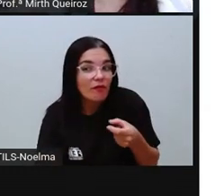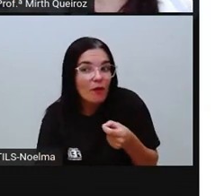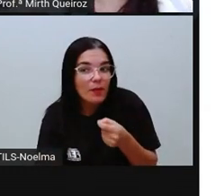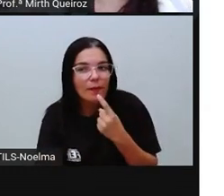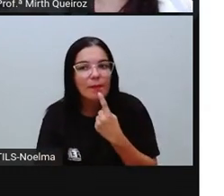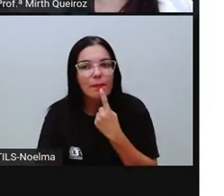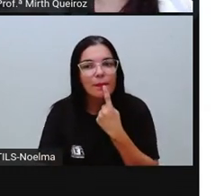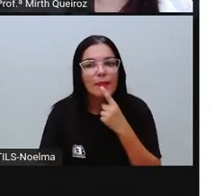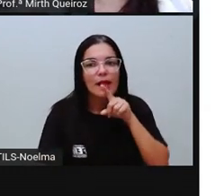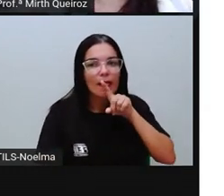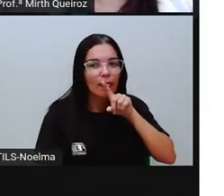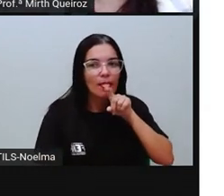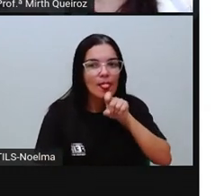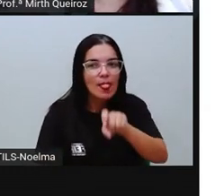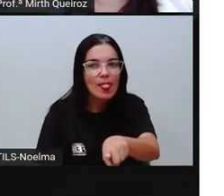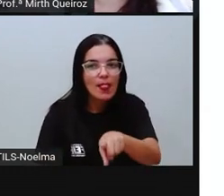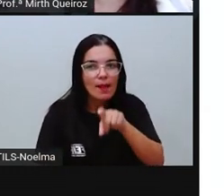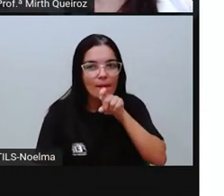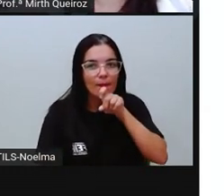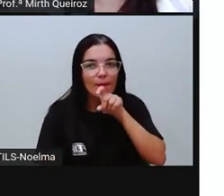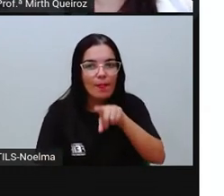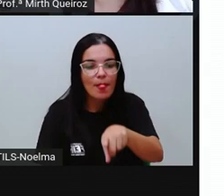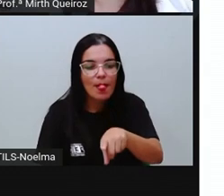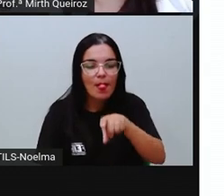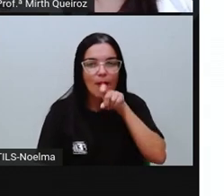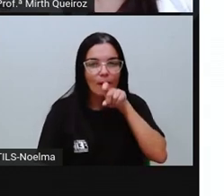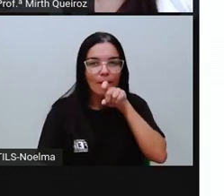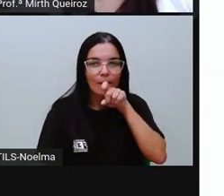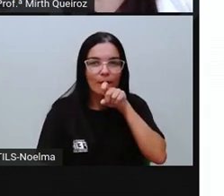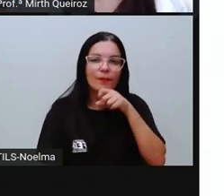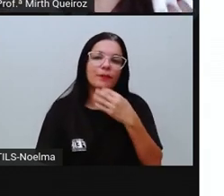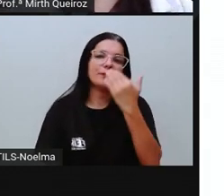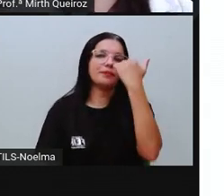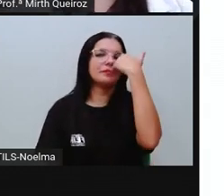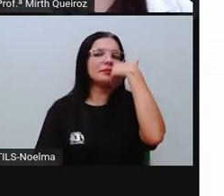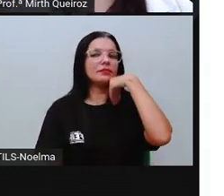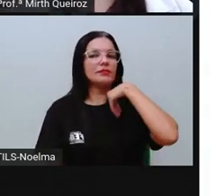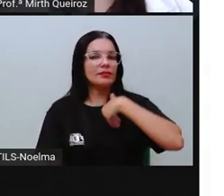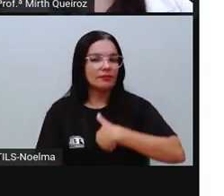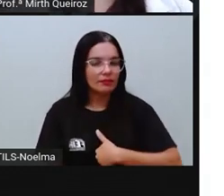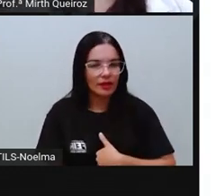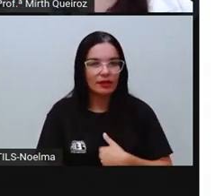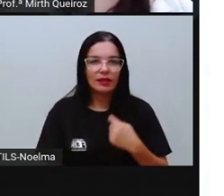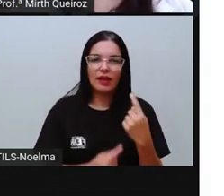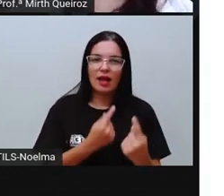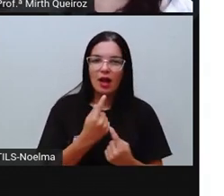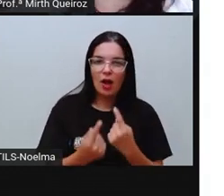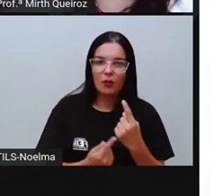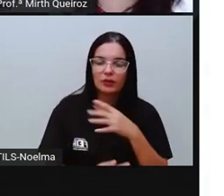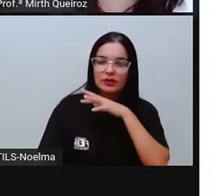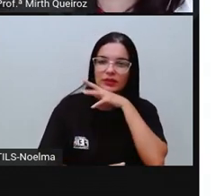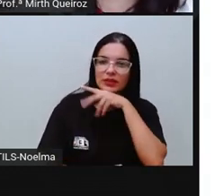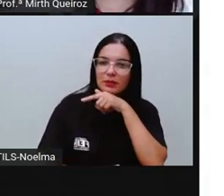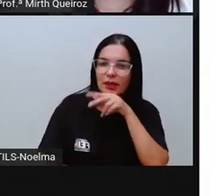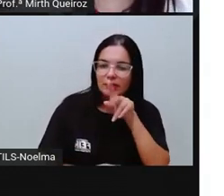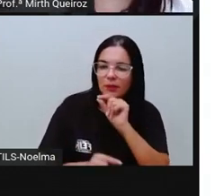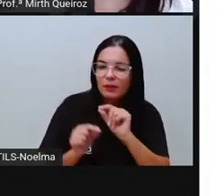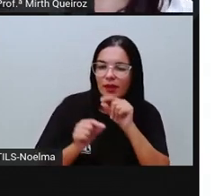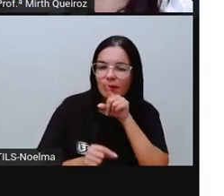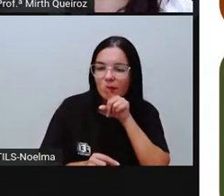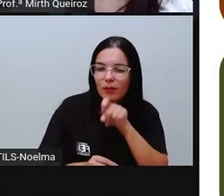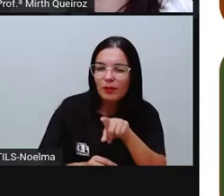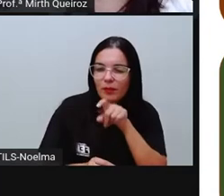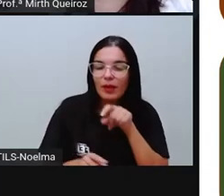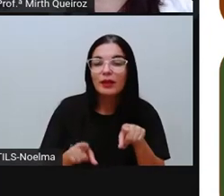para retirar o inseto que vai ficar grudado na sua língua. E alguns desses animais ainda se alimentam